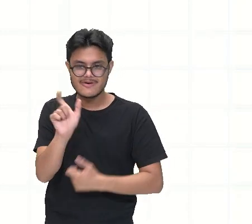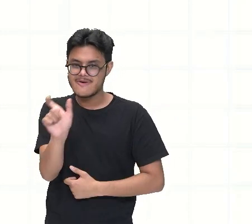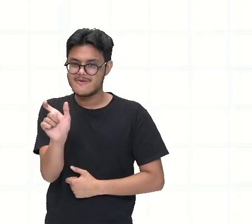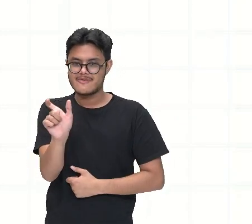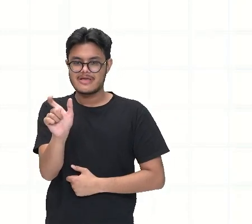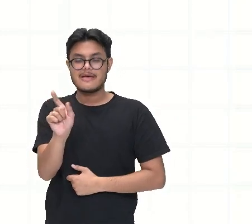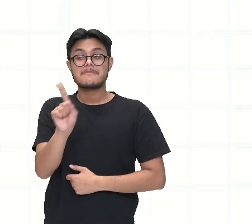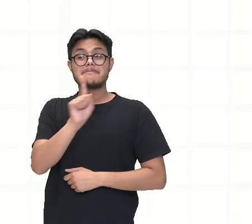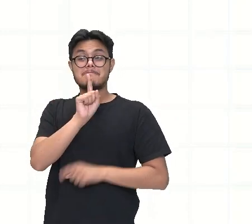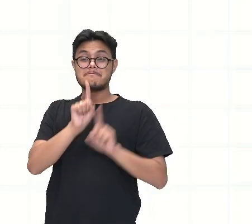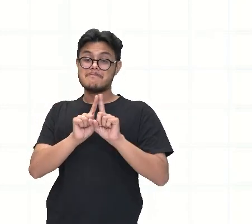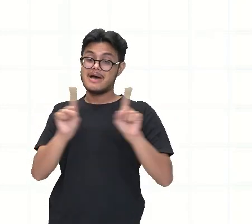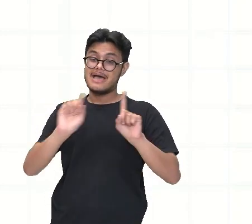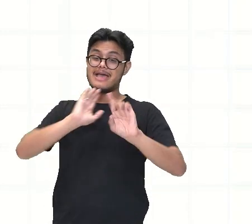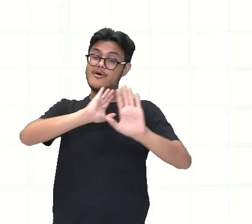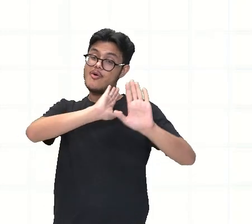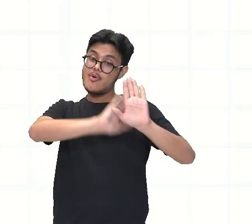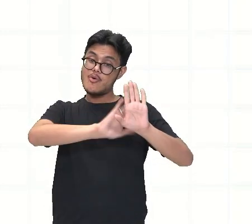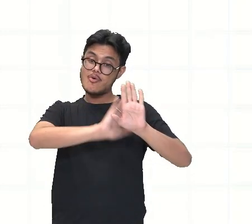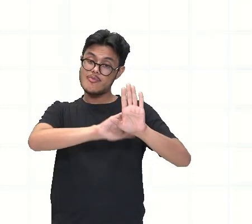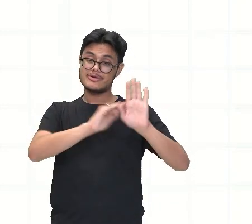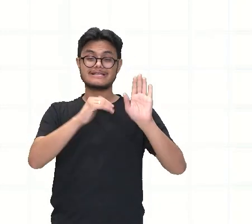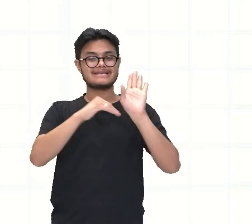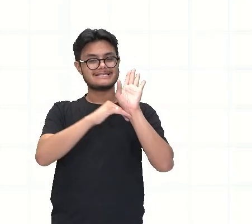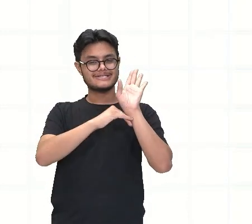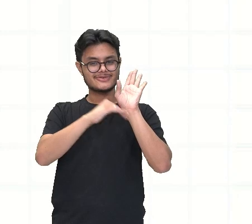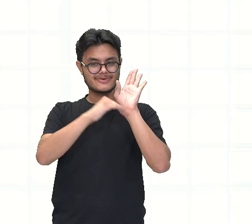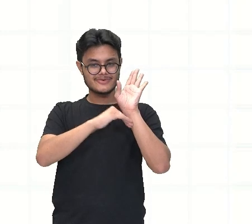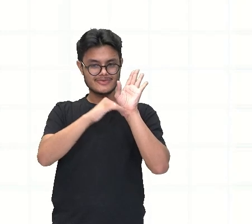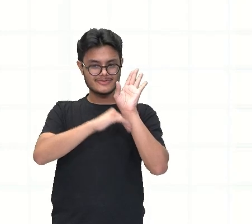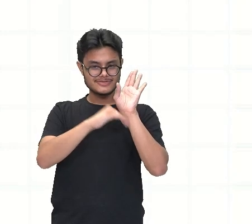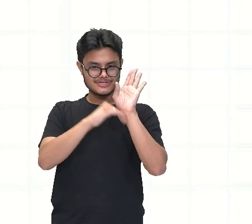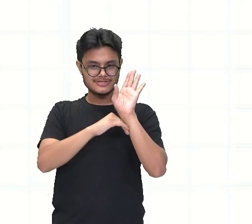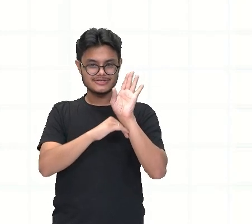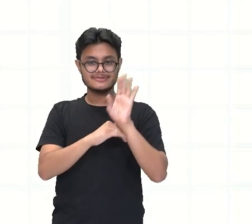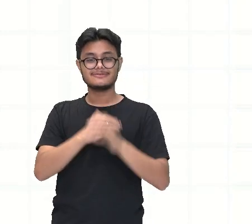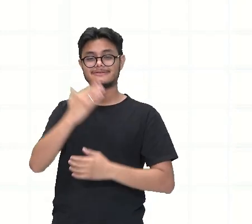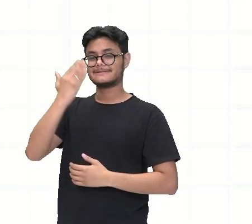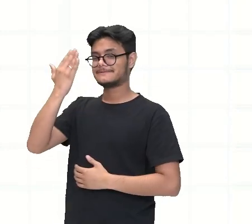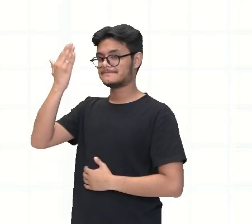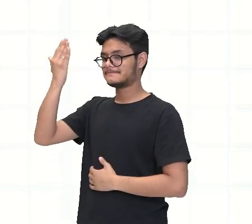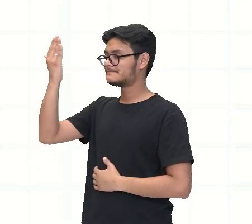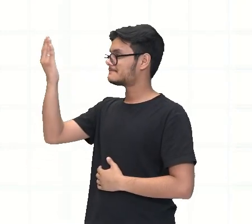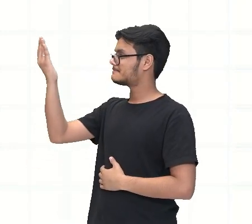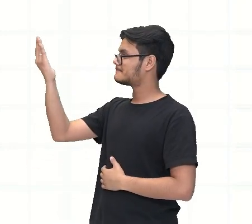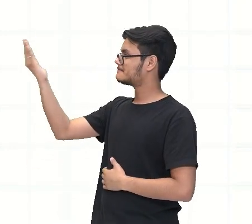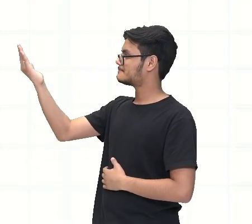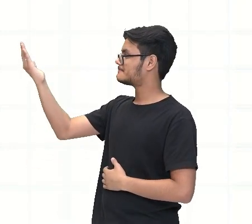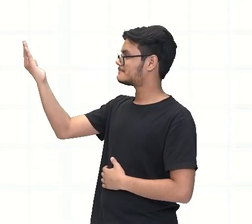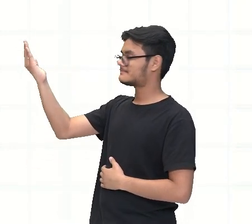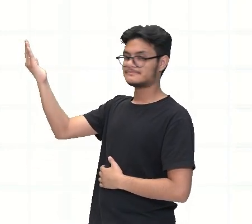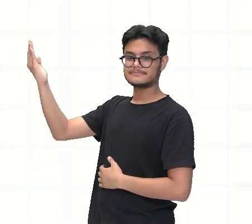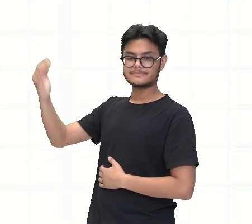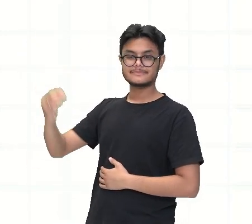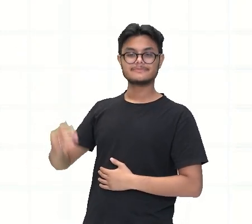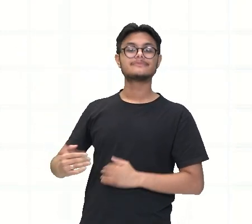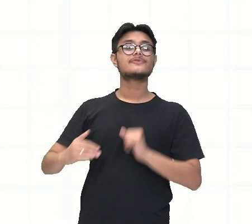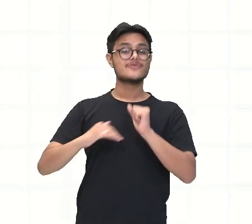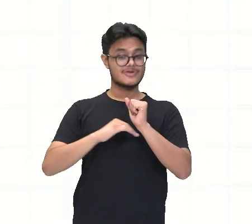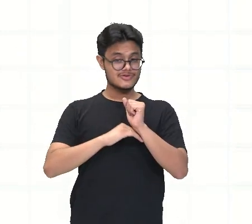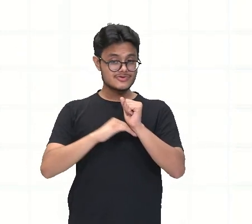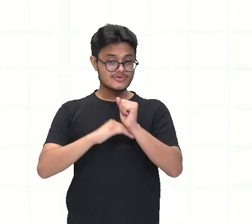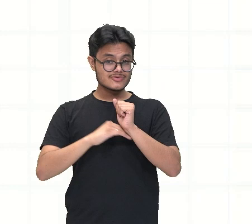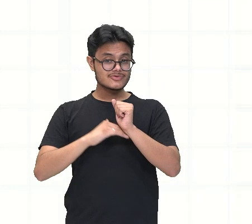nós omitimos essa repetição aqui neste texto. Inclusive, este símbolo aqui é o